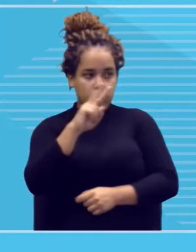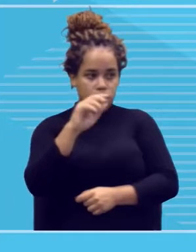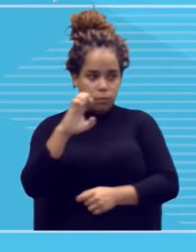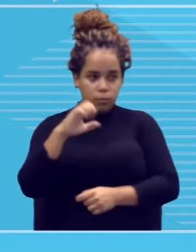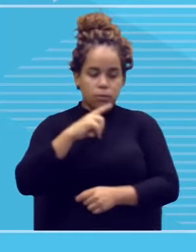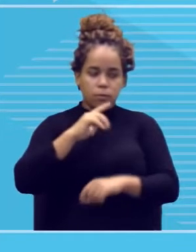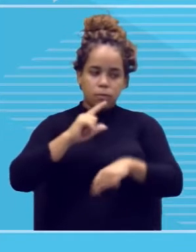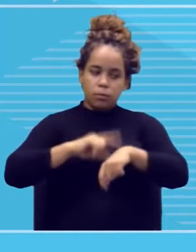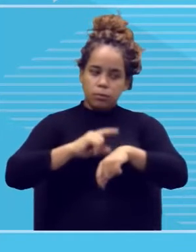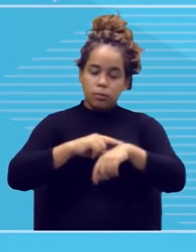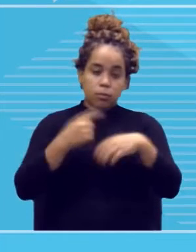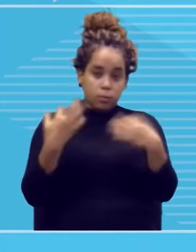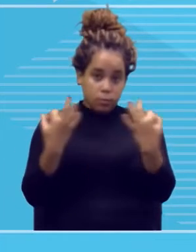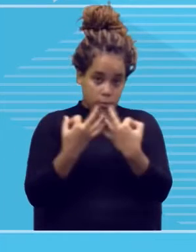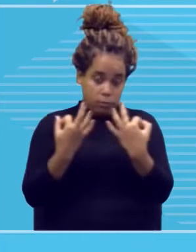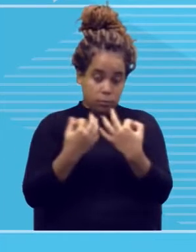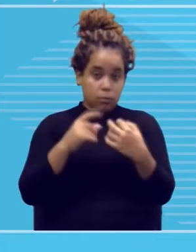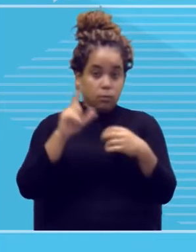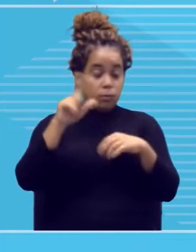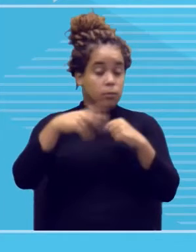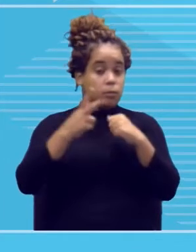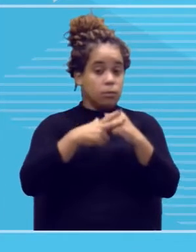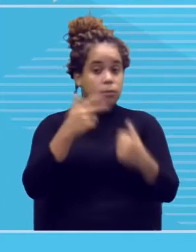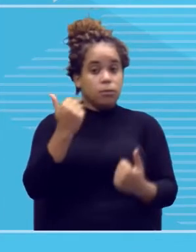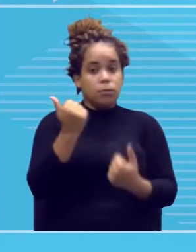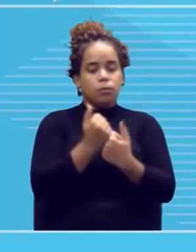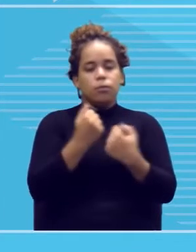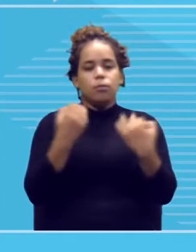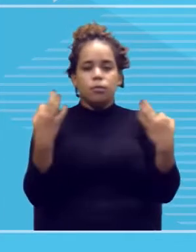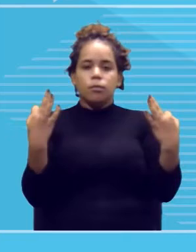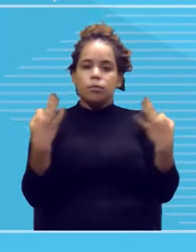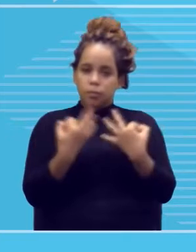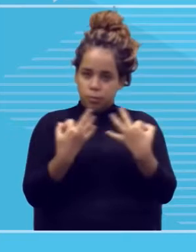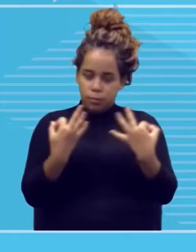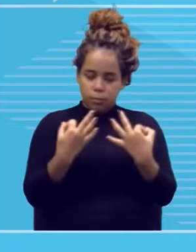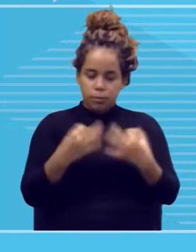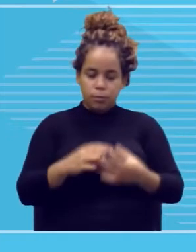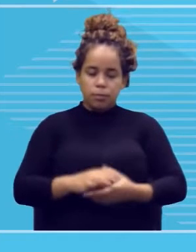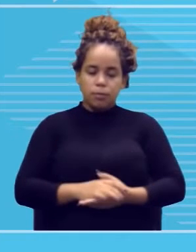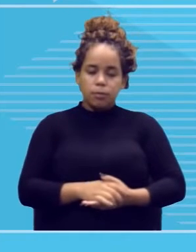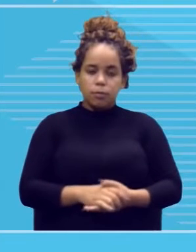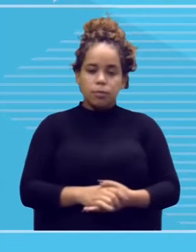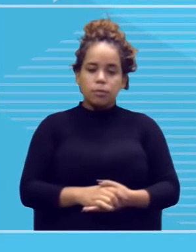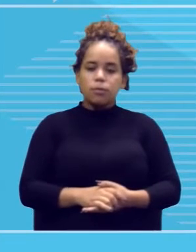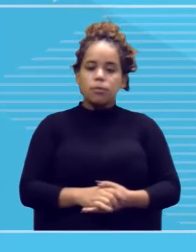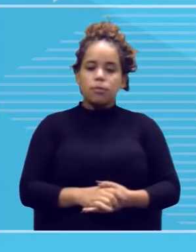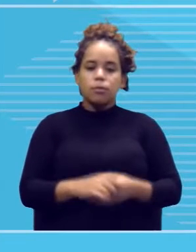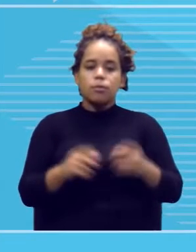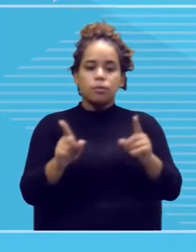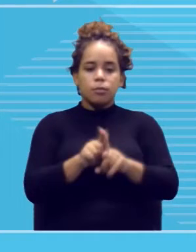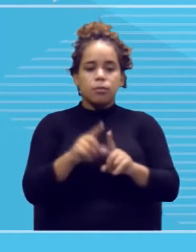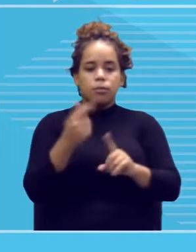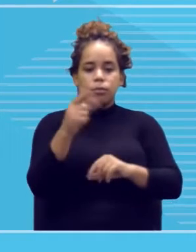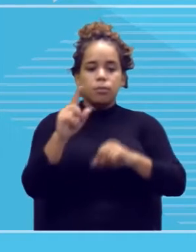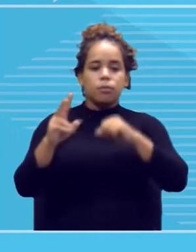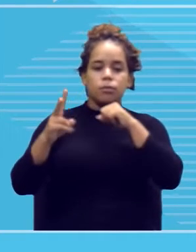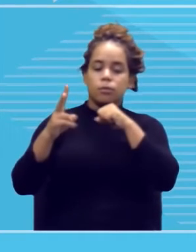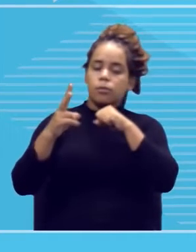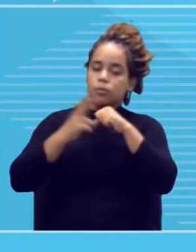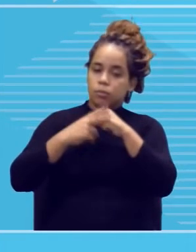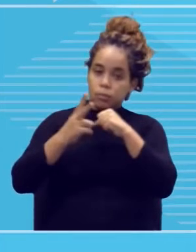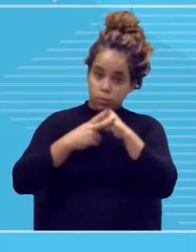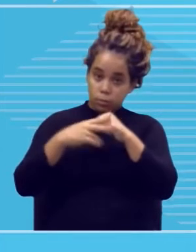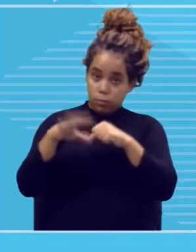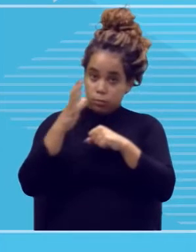seu tempo perfeito é modal perfeito Olha só modal perfeito e o teu outro verbo galerinha